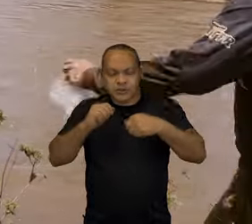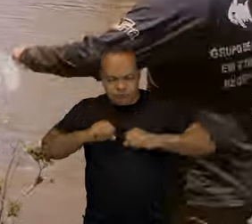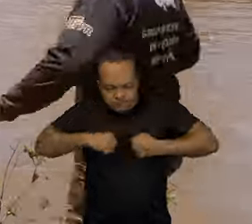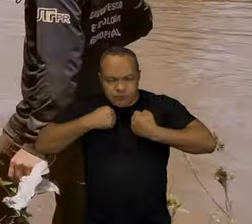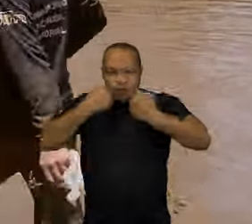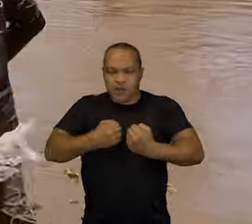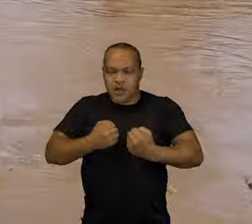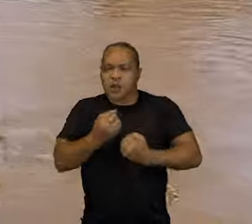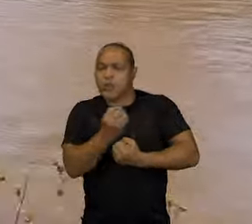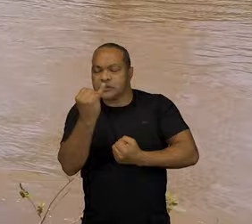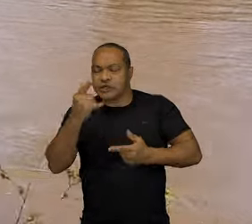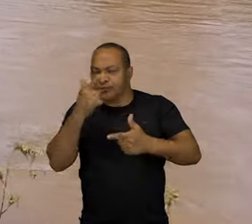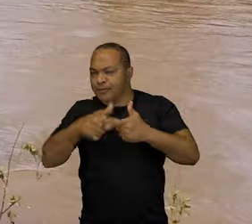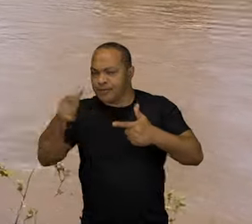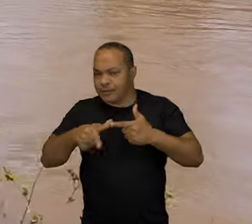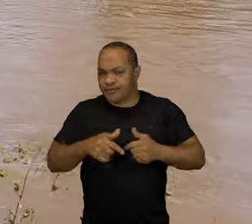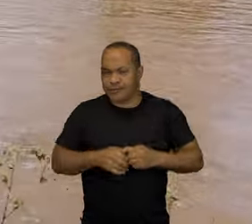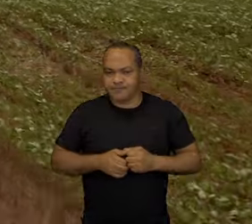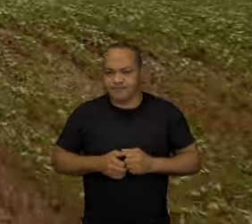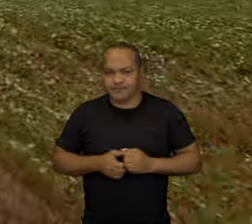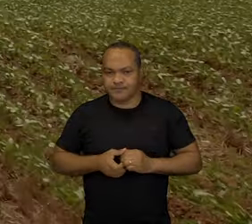superar numerosos desafios.